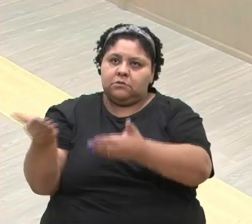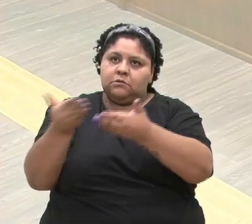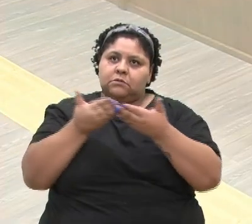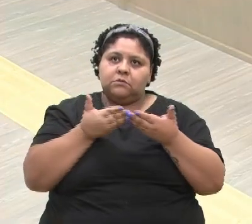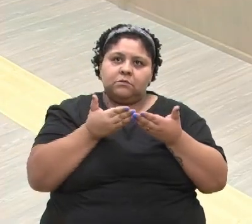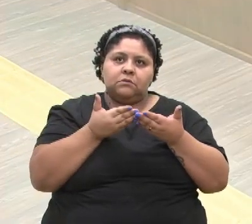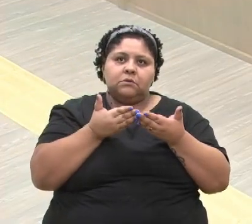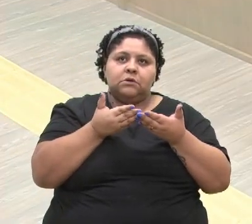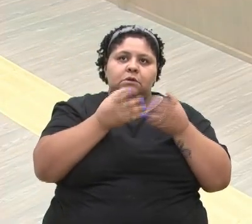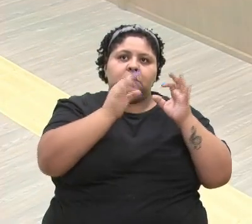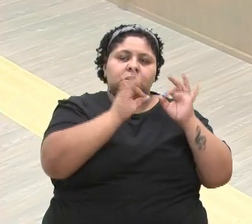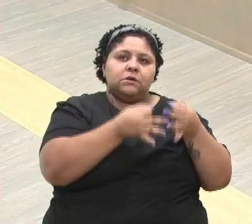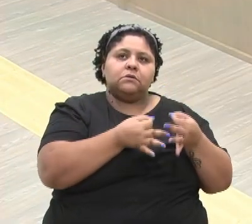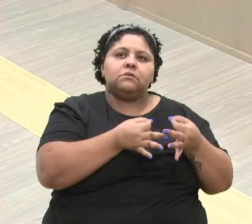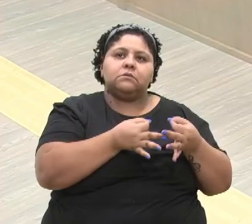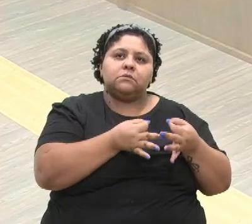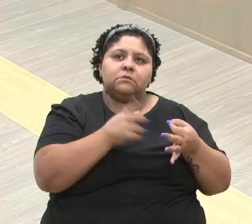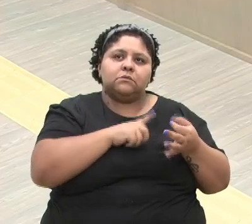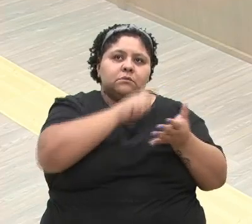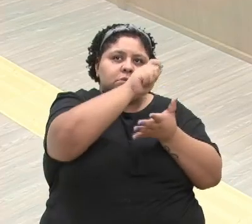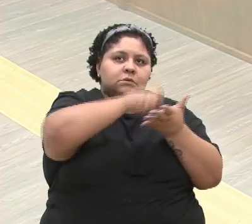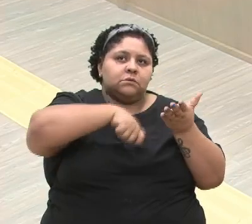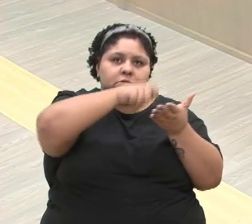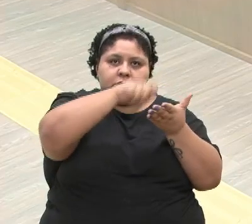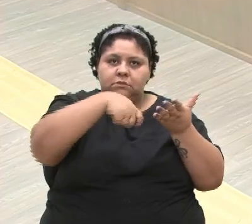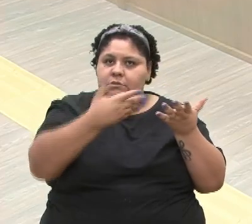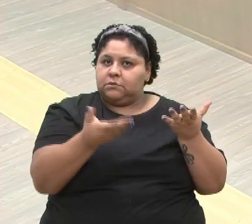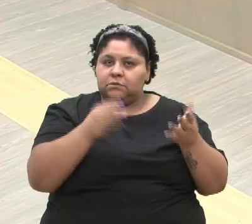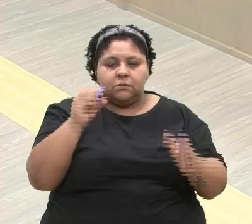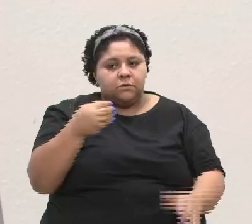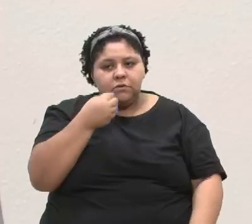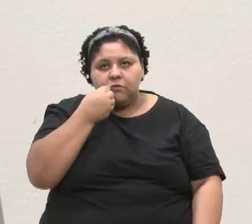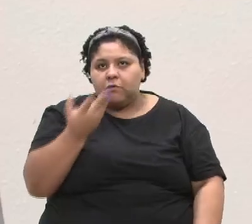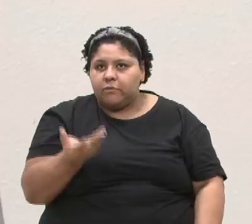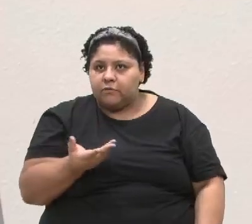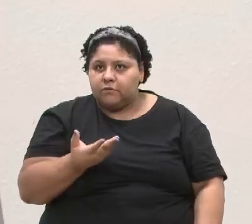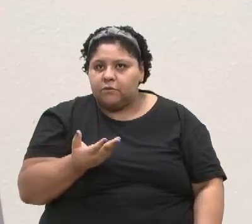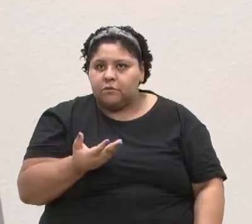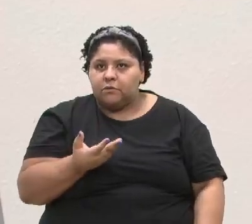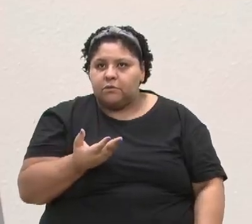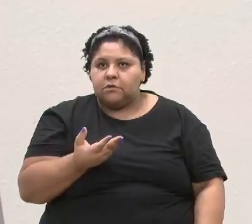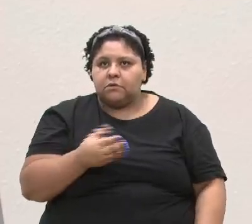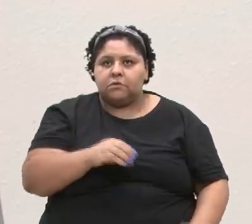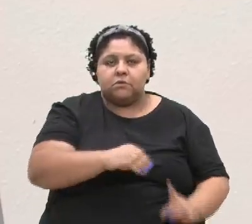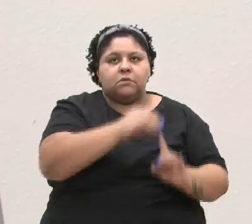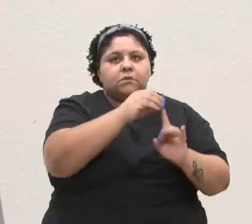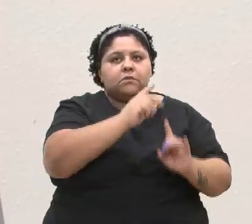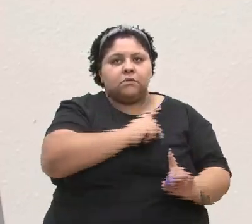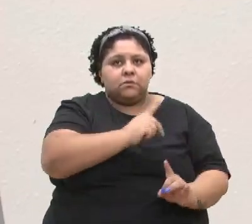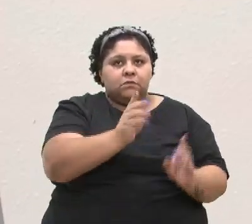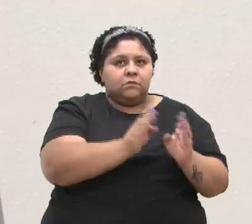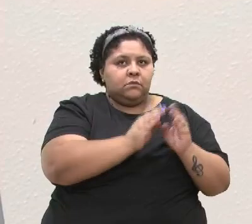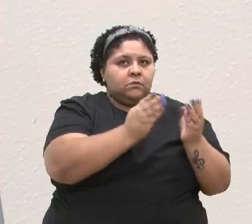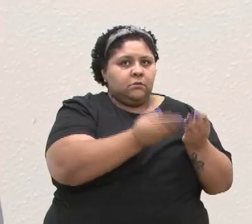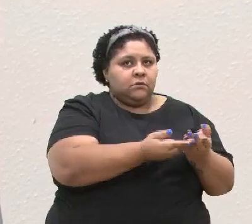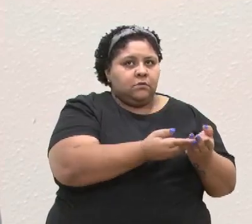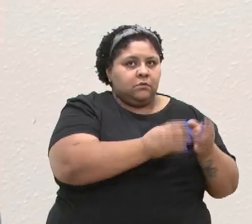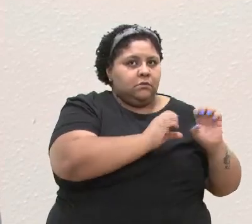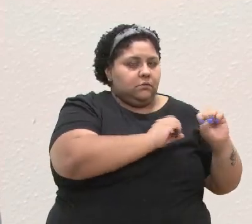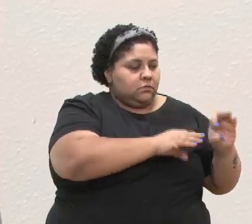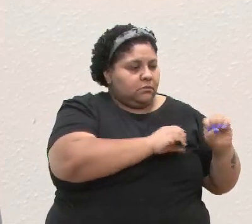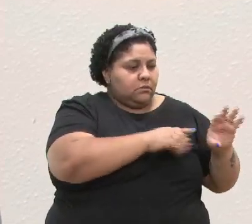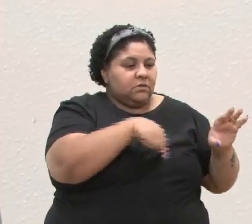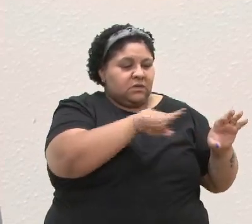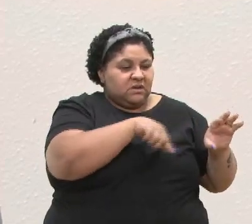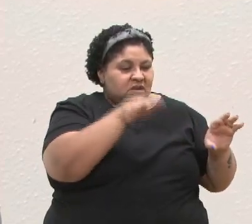tudo certo, eu teria assinado, com certeza, porque principalmente sou presidente da Comissão da Educação e a